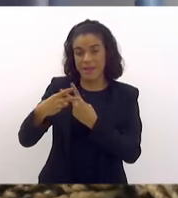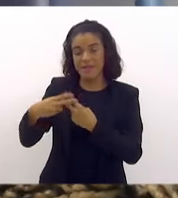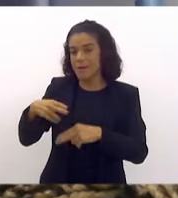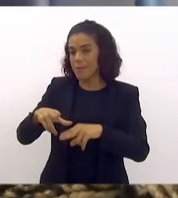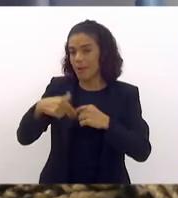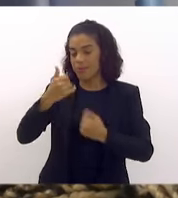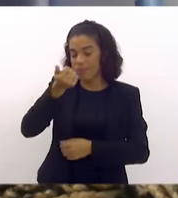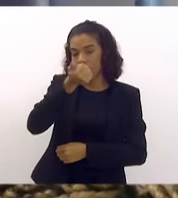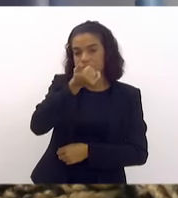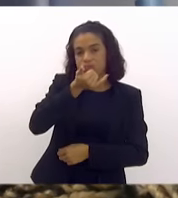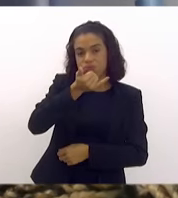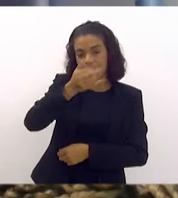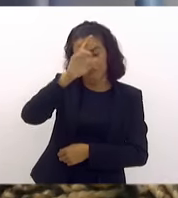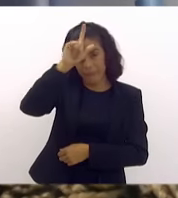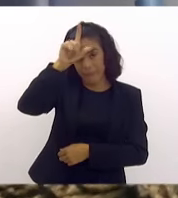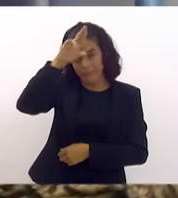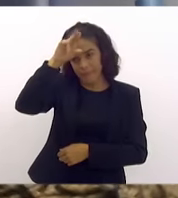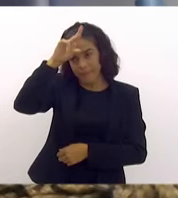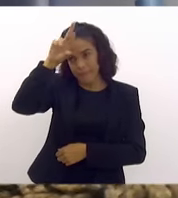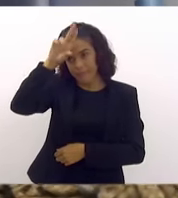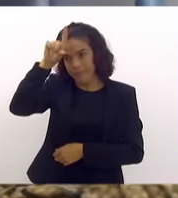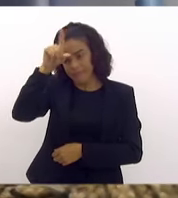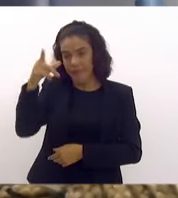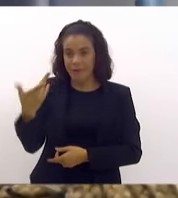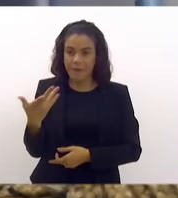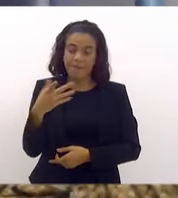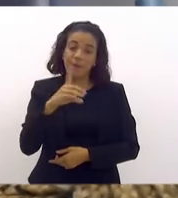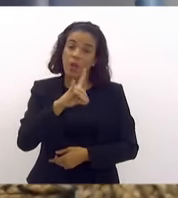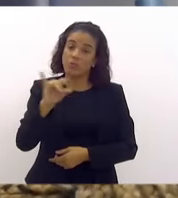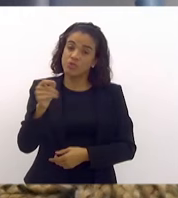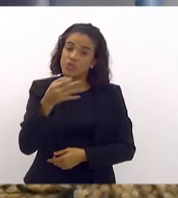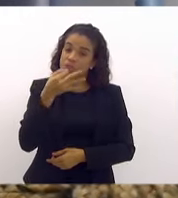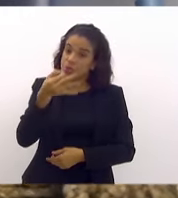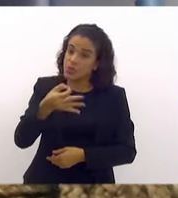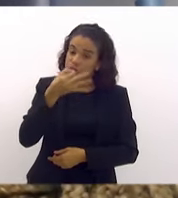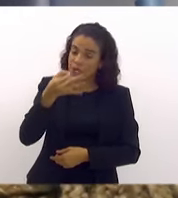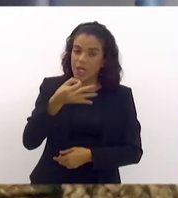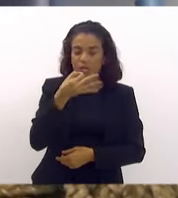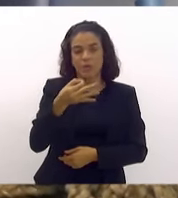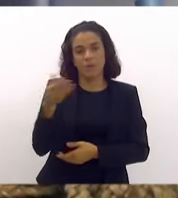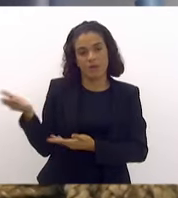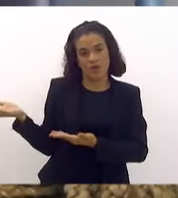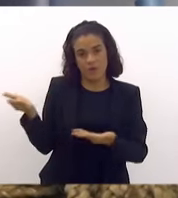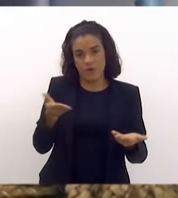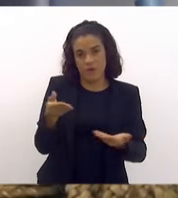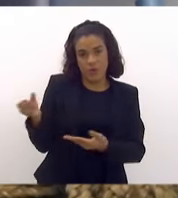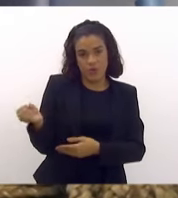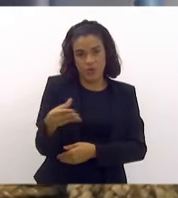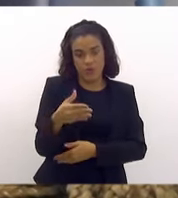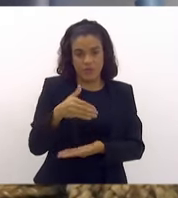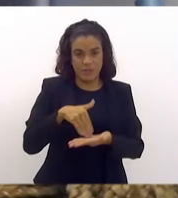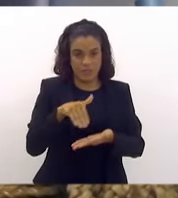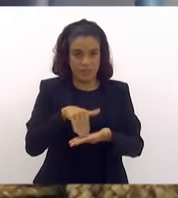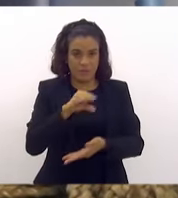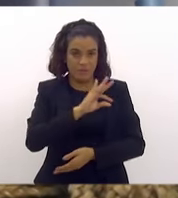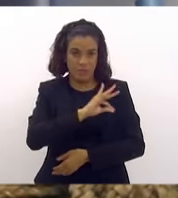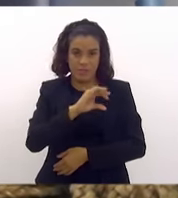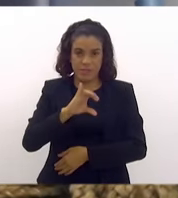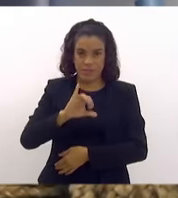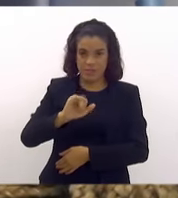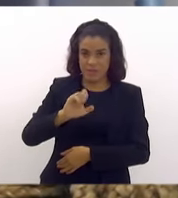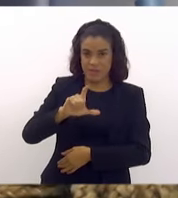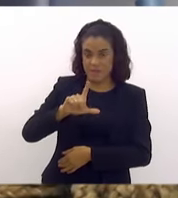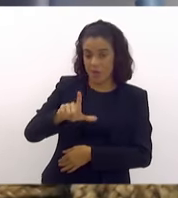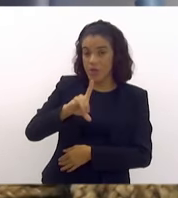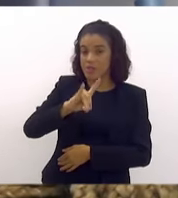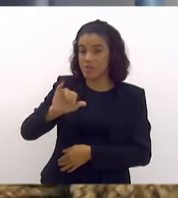Então essa essa é uma data sugerida para a vinda do novo secretário de Polícia Civil dia